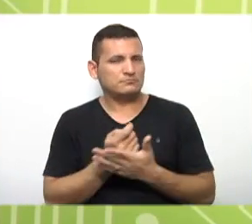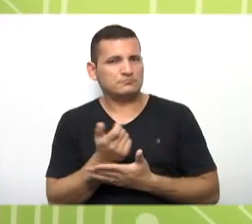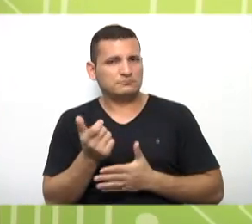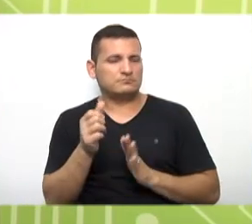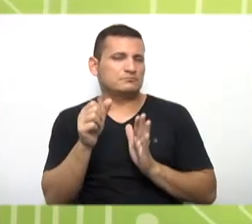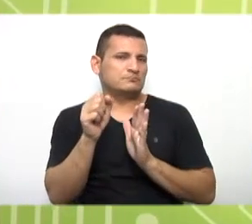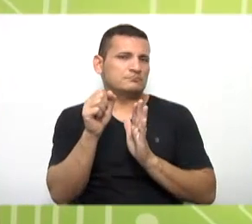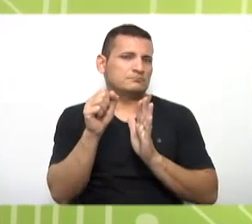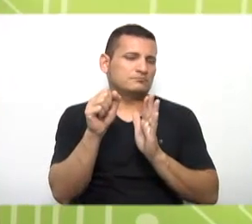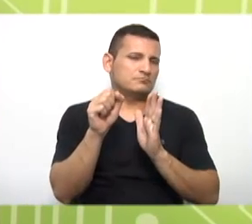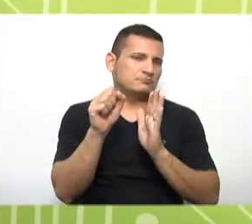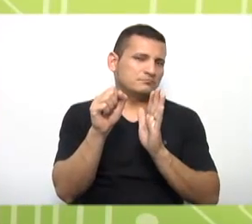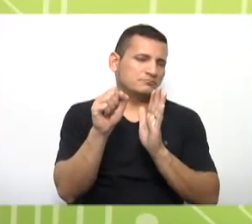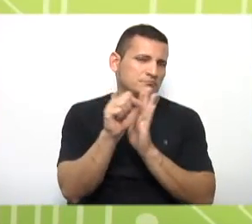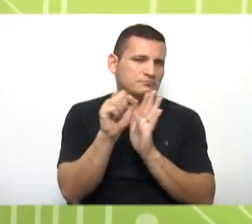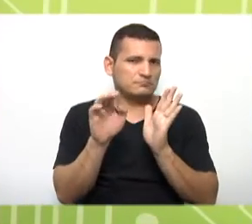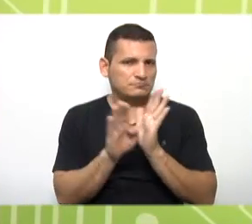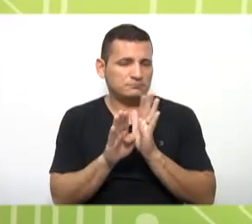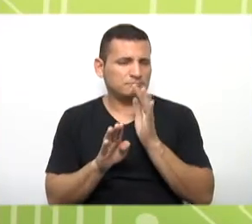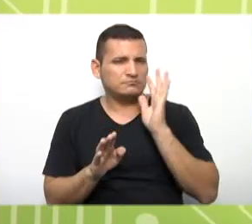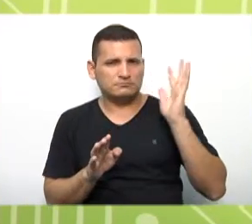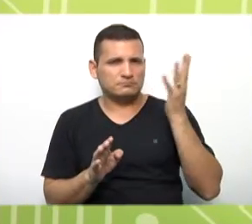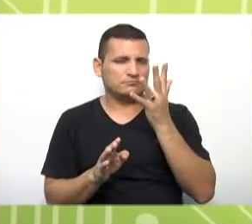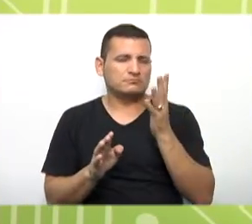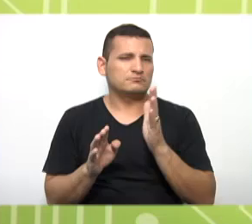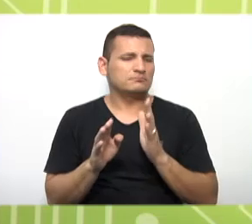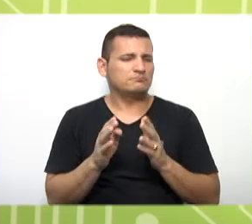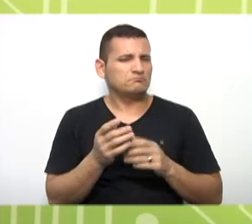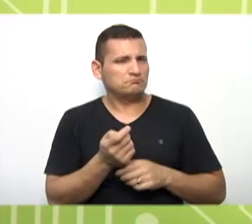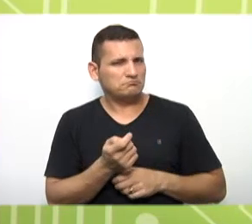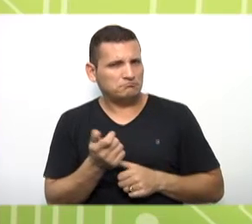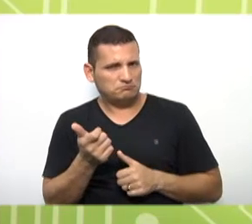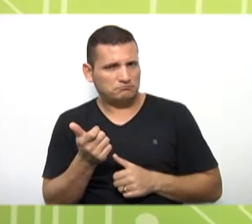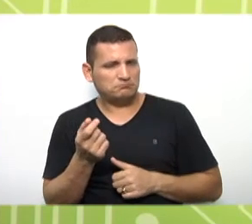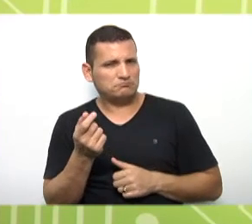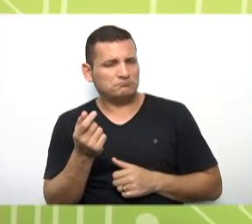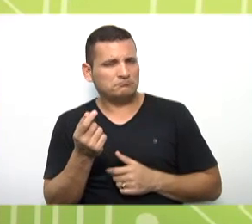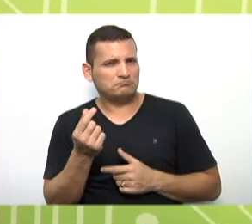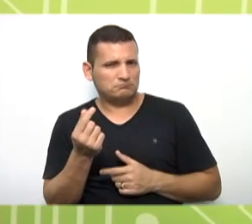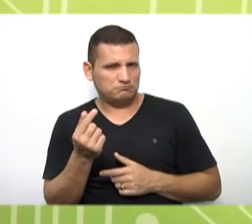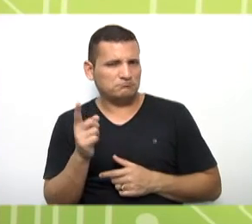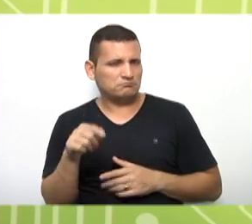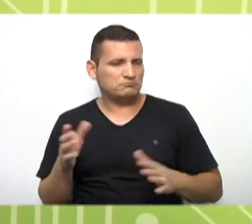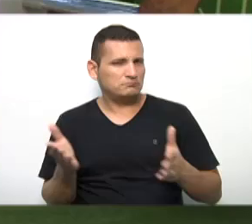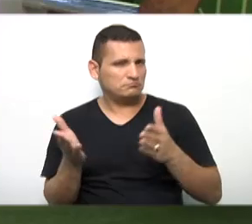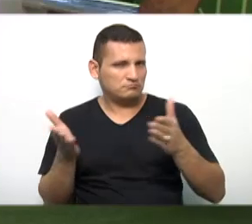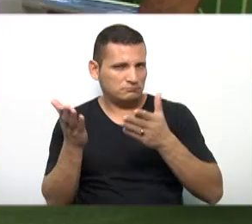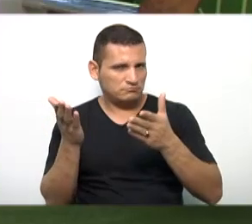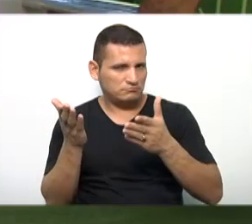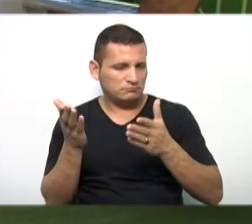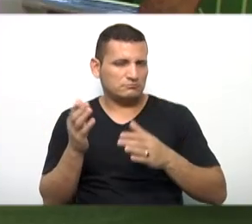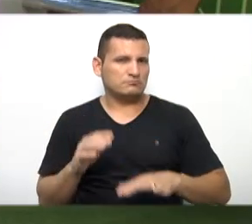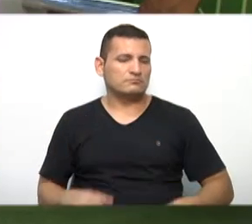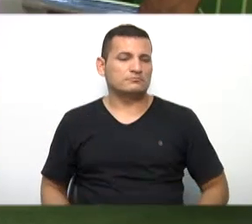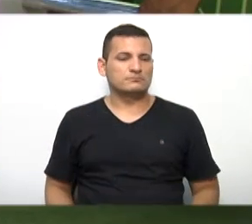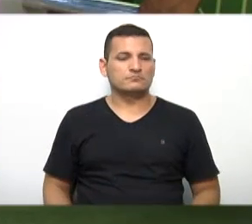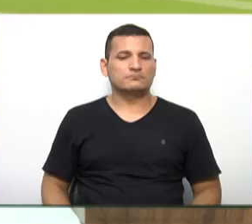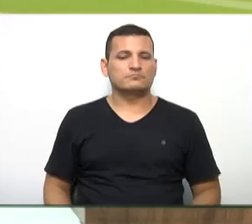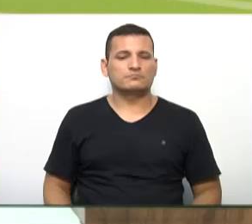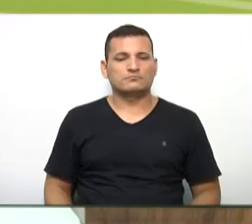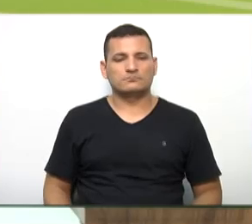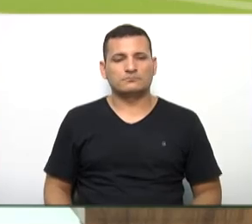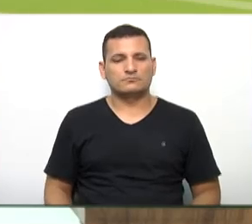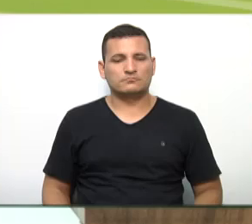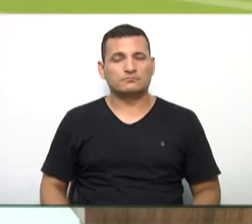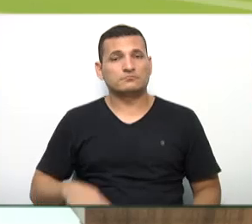simbólicas. Será que as recompensas materiais, elas são motivacionais? O pessoal de Espigão do Oeste aqui está com